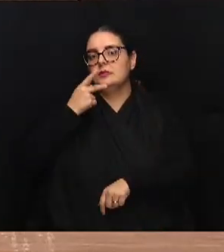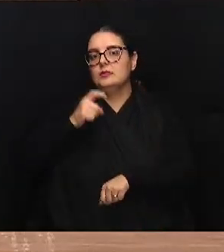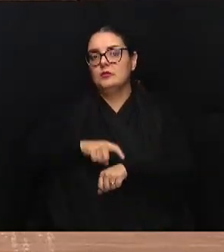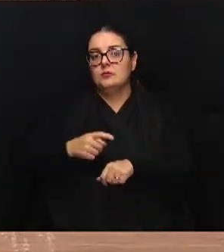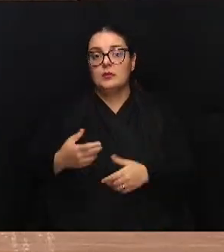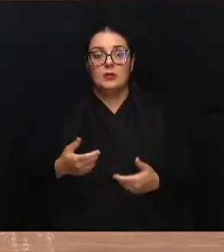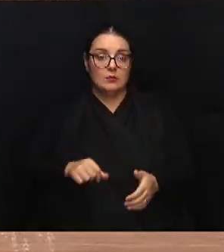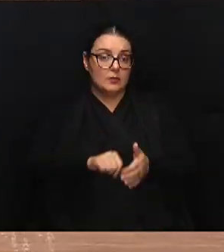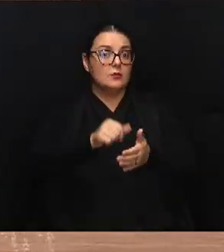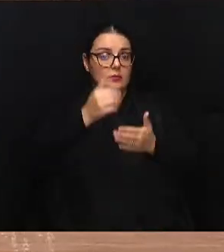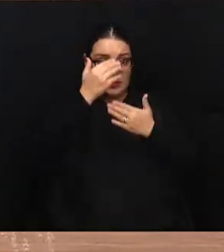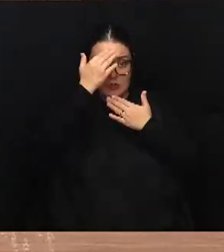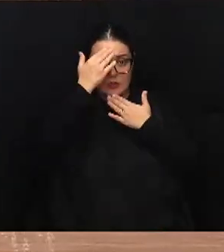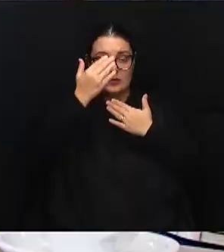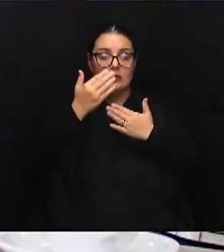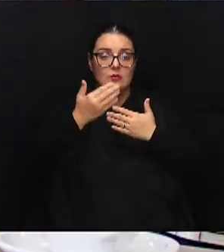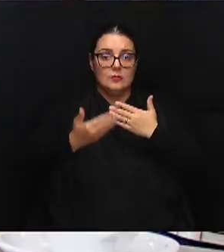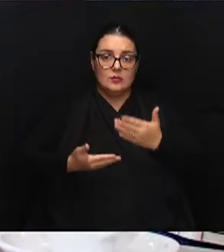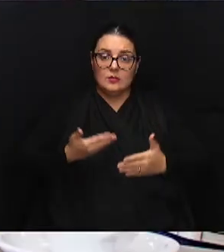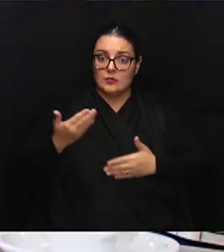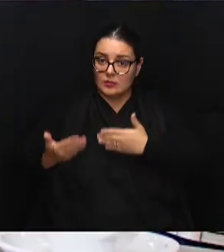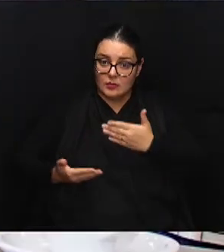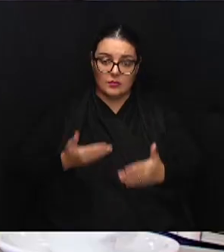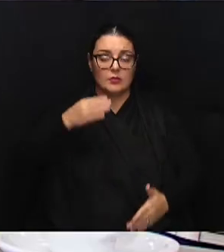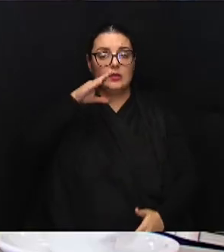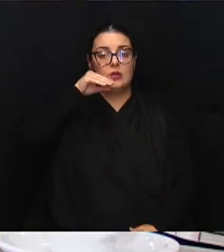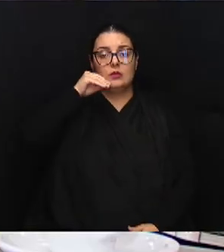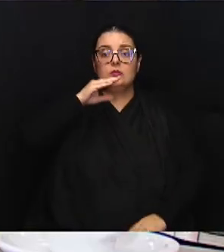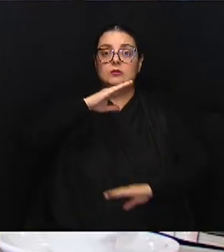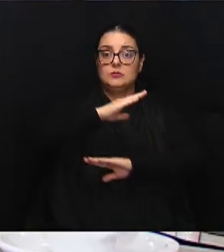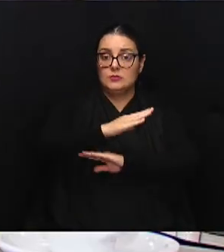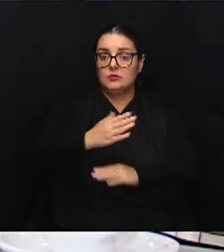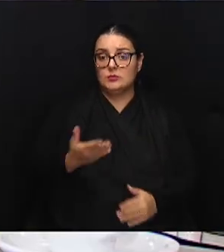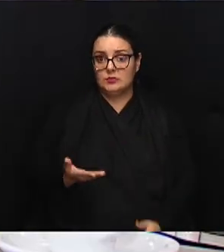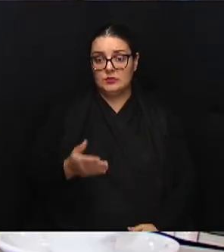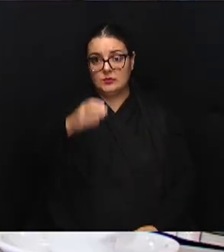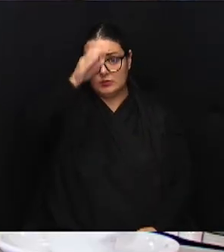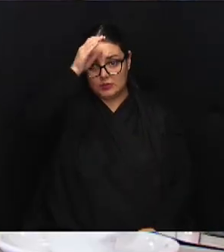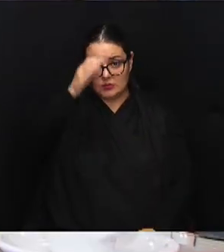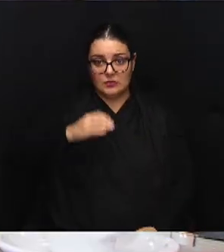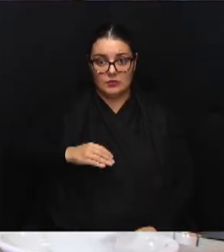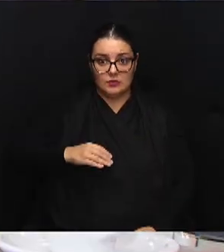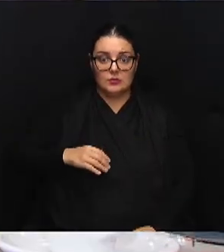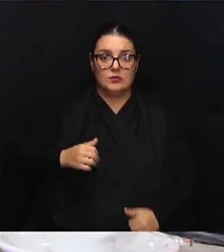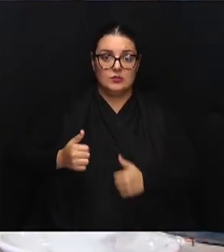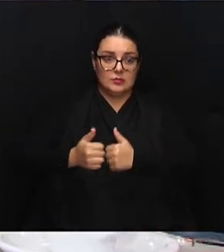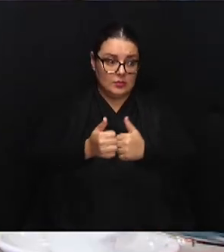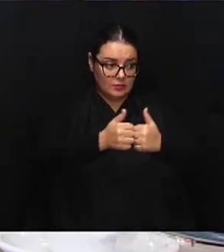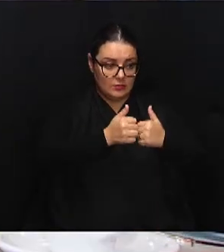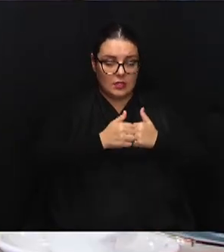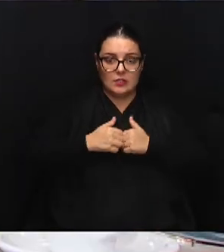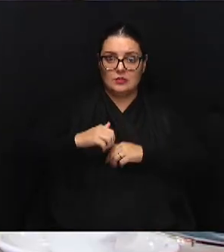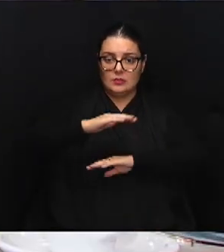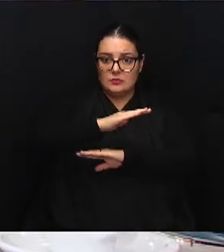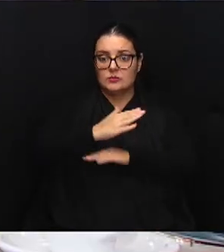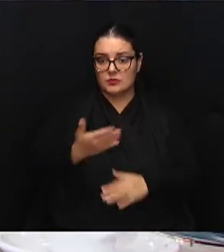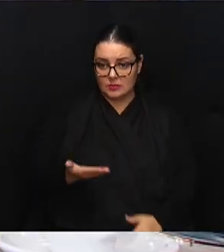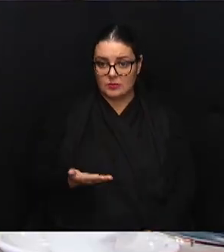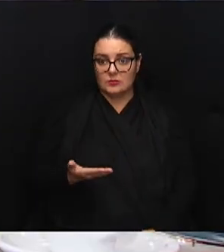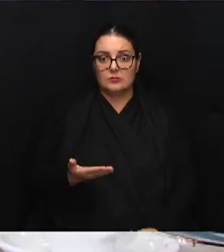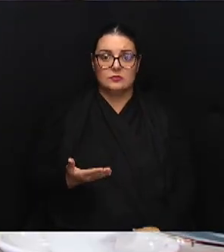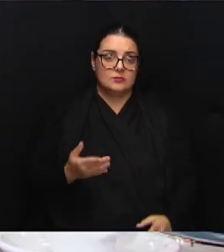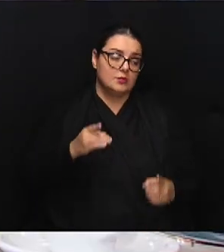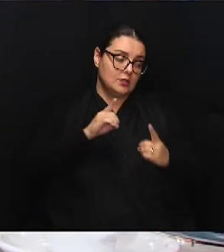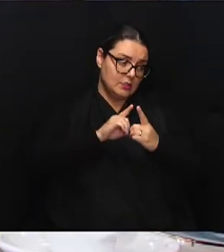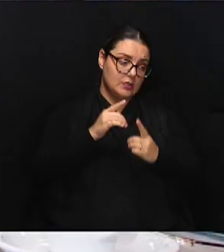Primeiro agradecer dos servidores, funcionários da casa e cidadãos que moram aqui no entorno da Câmara, que atenderam